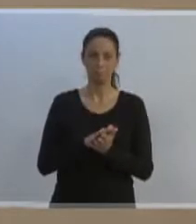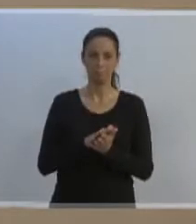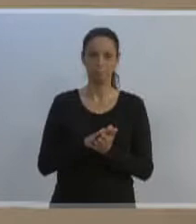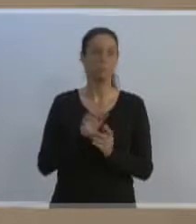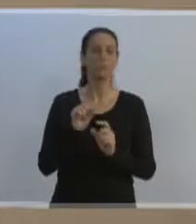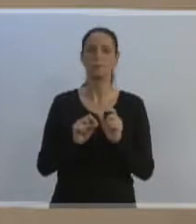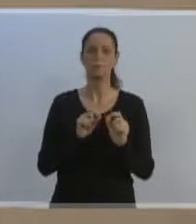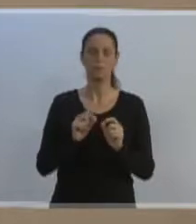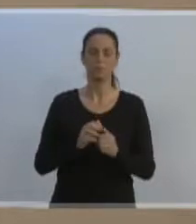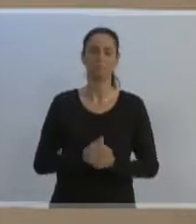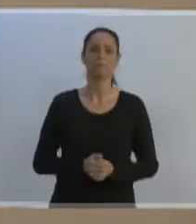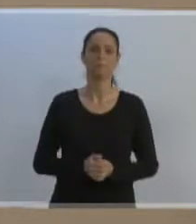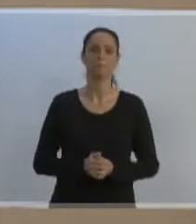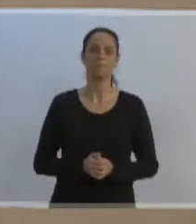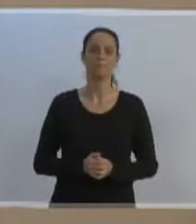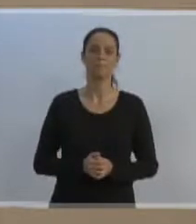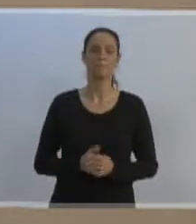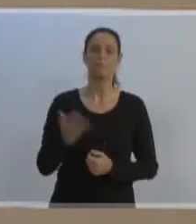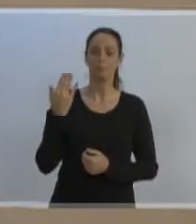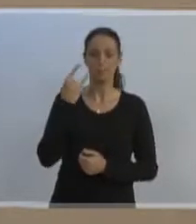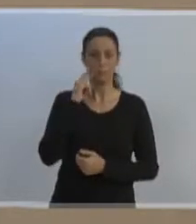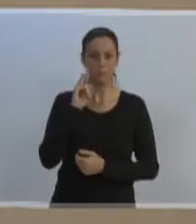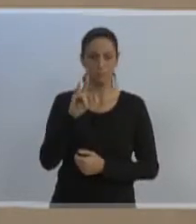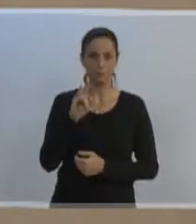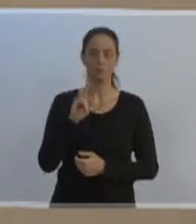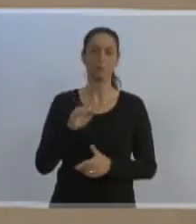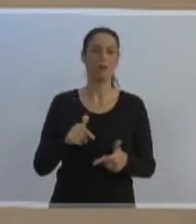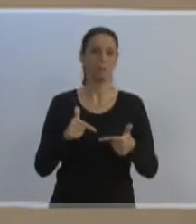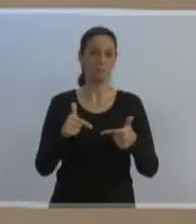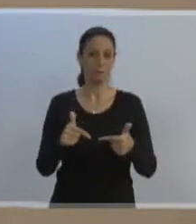Isso porque as últimas ações